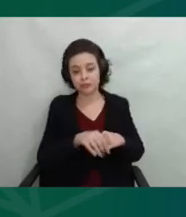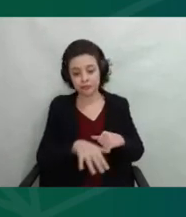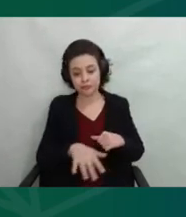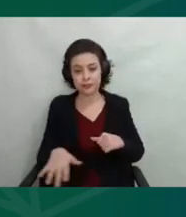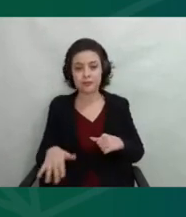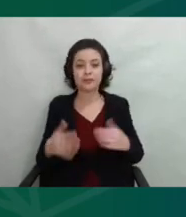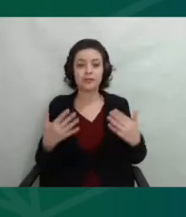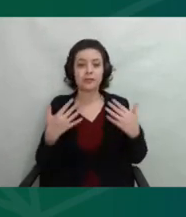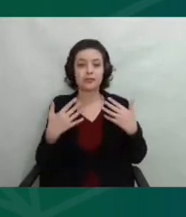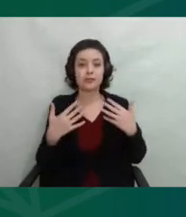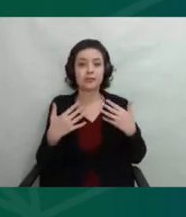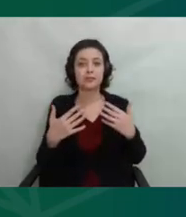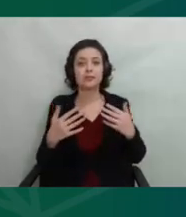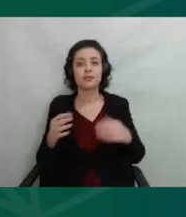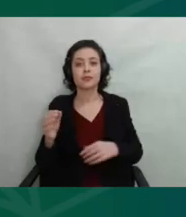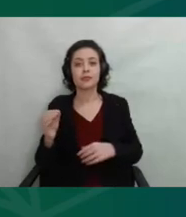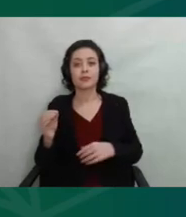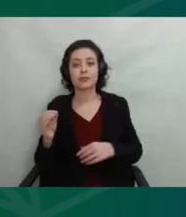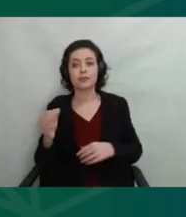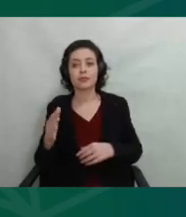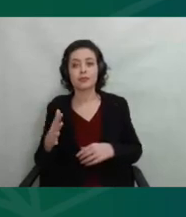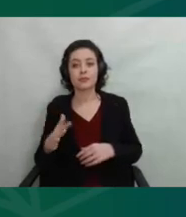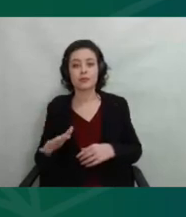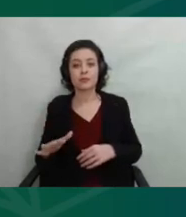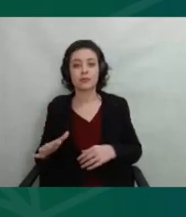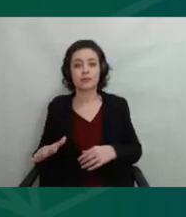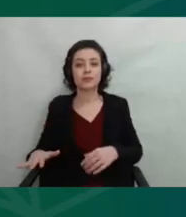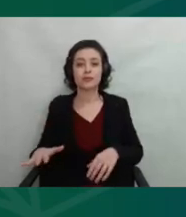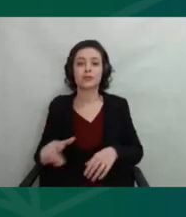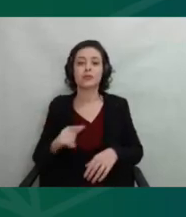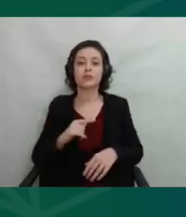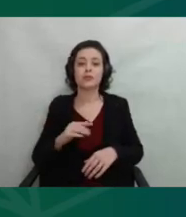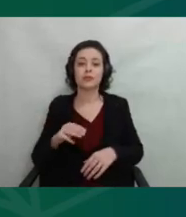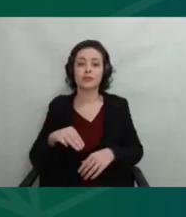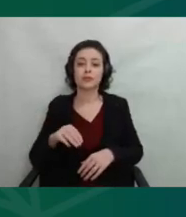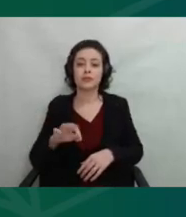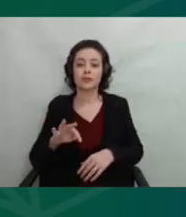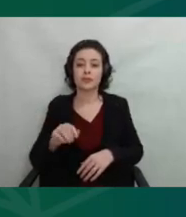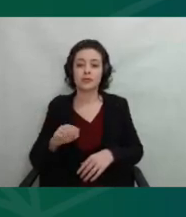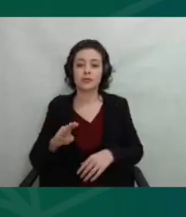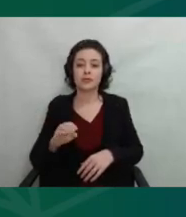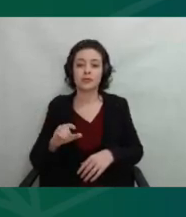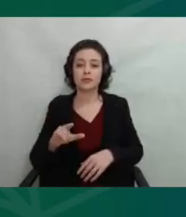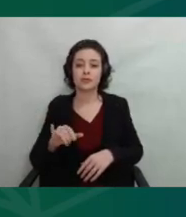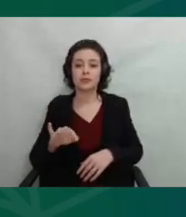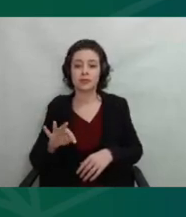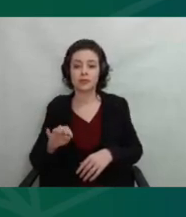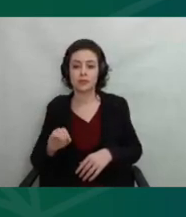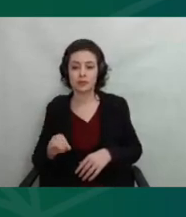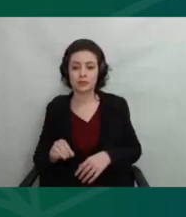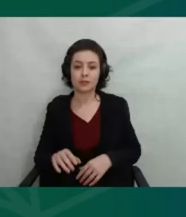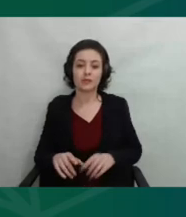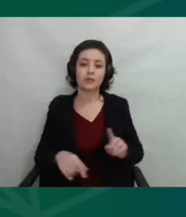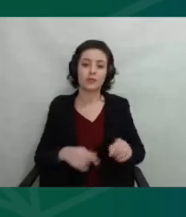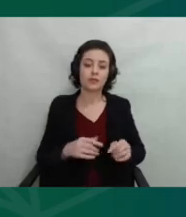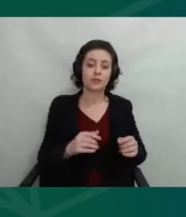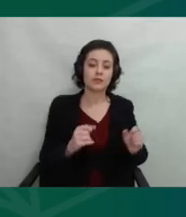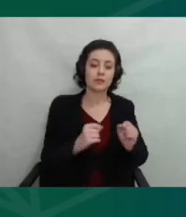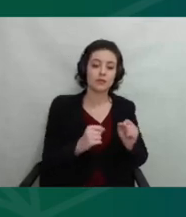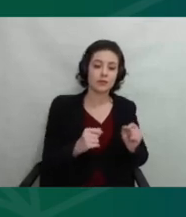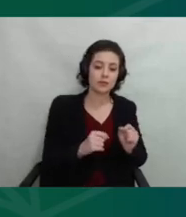outono encontrávamos mais o metabólito e na primavera e no inverno encontrávamos mais a